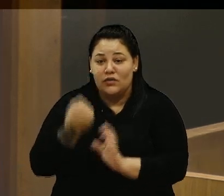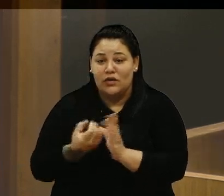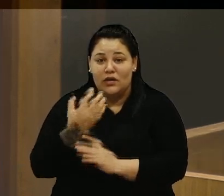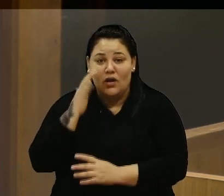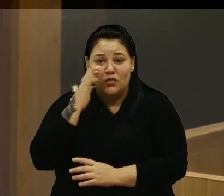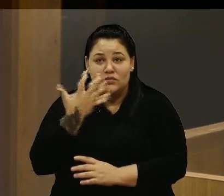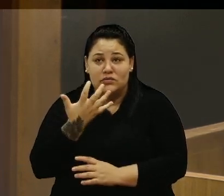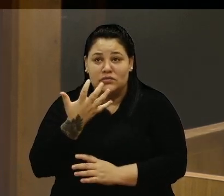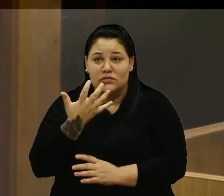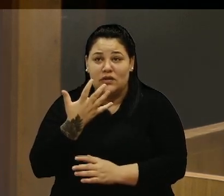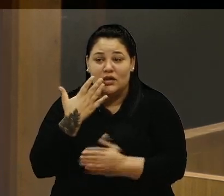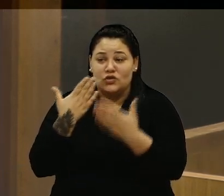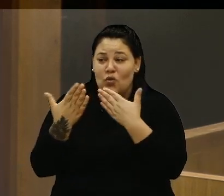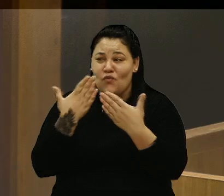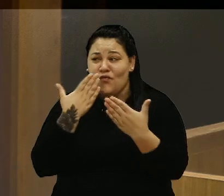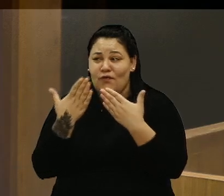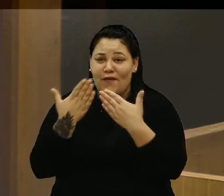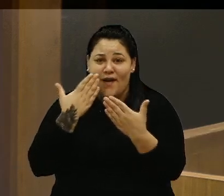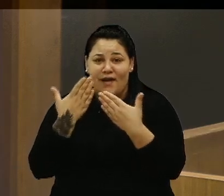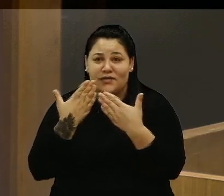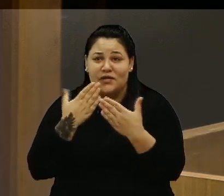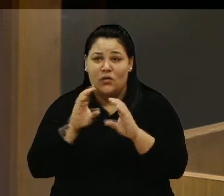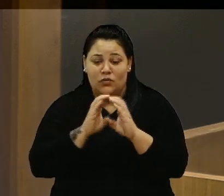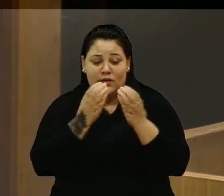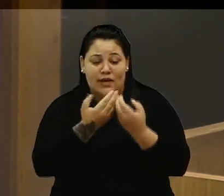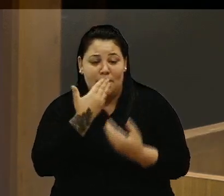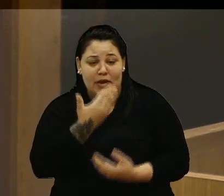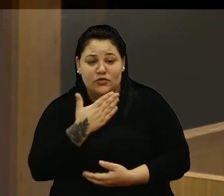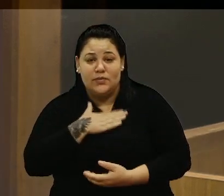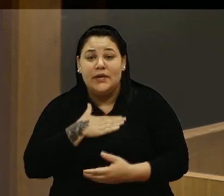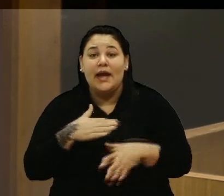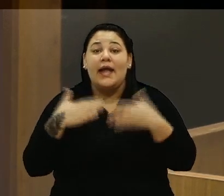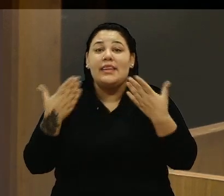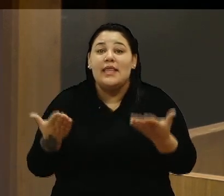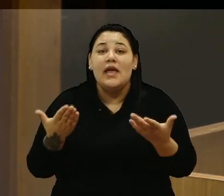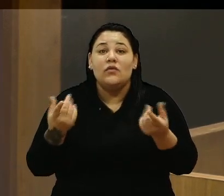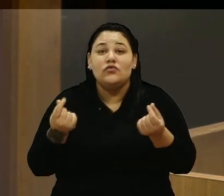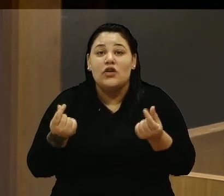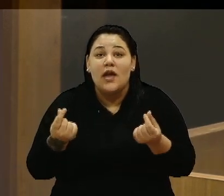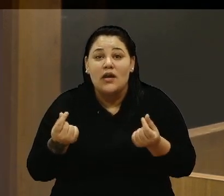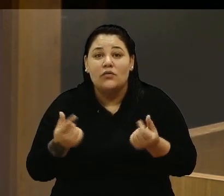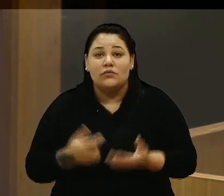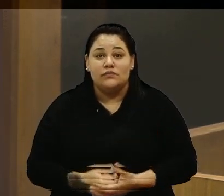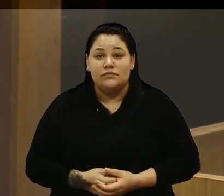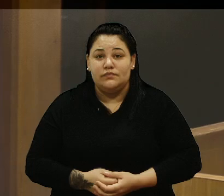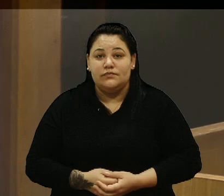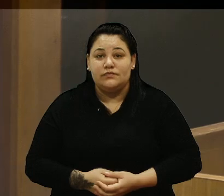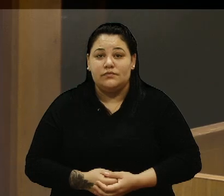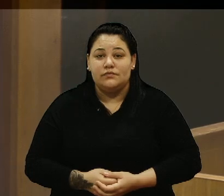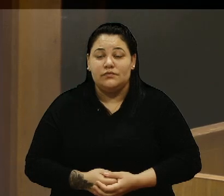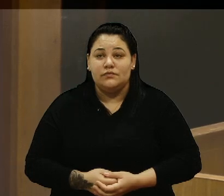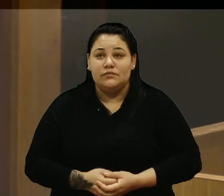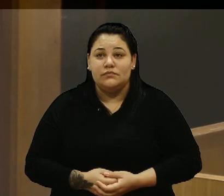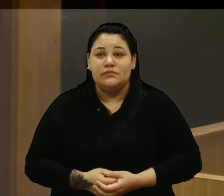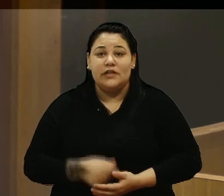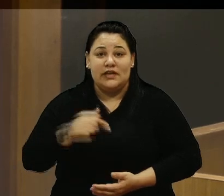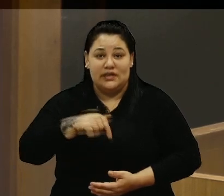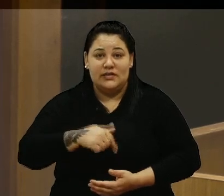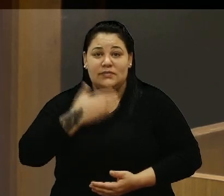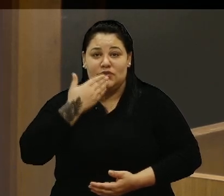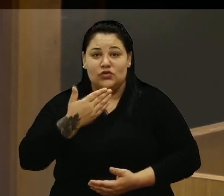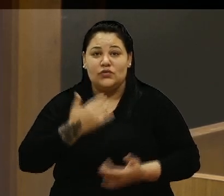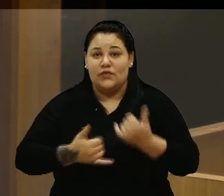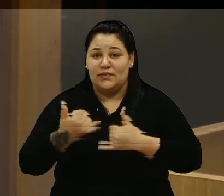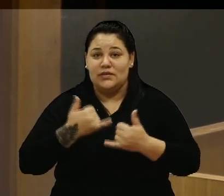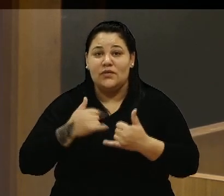a desconfiança. A comunidade me pede, onde está o dinheiro? E aí, esse pedido de informações